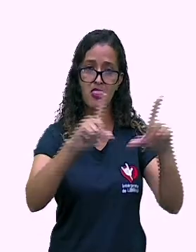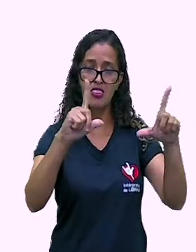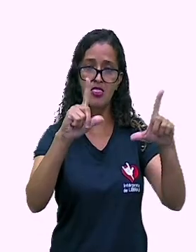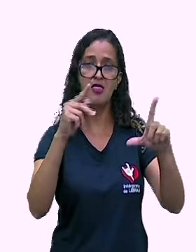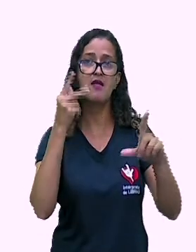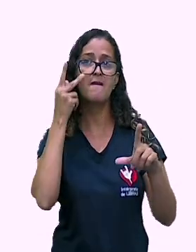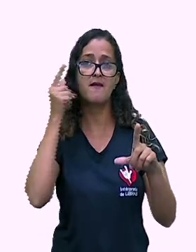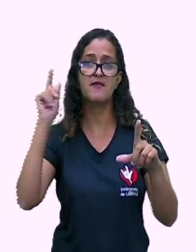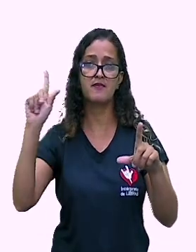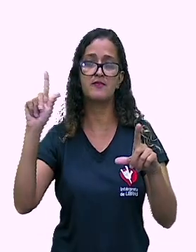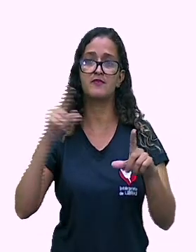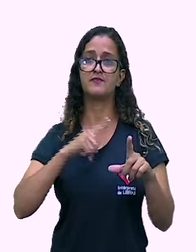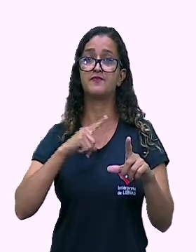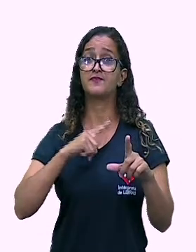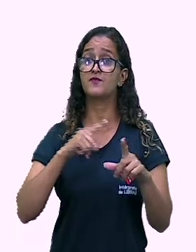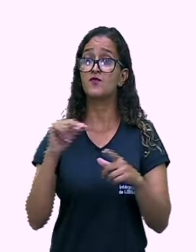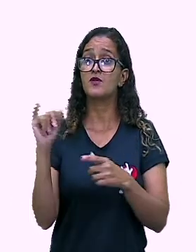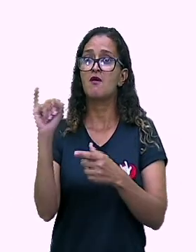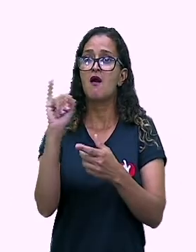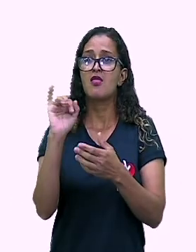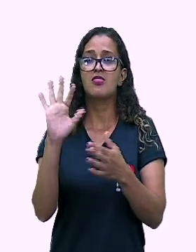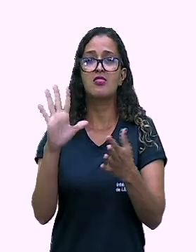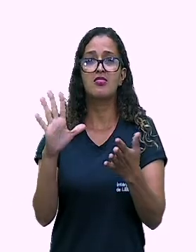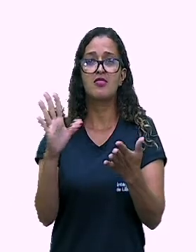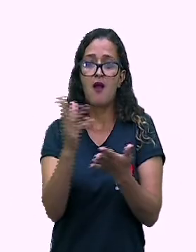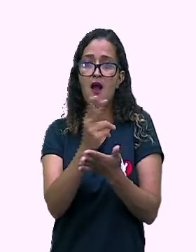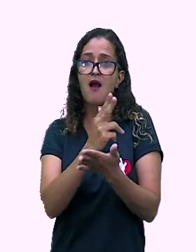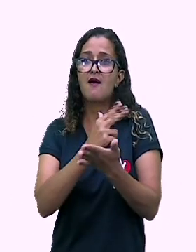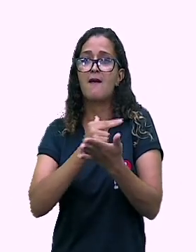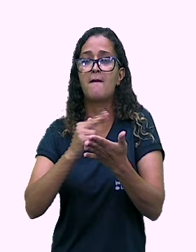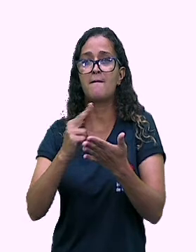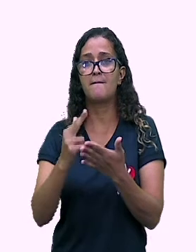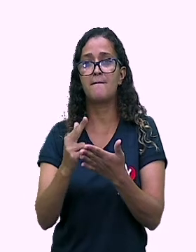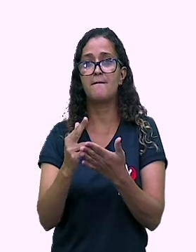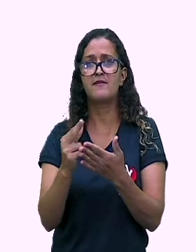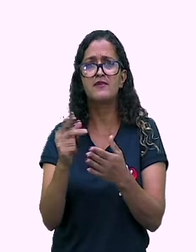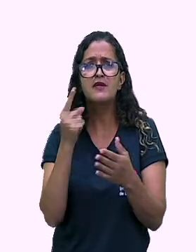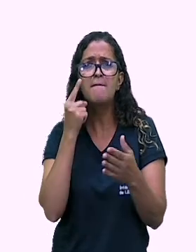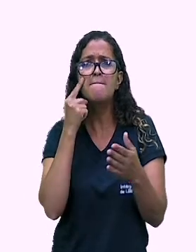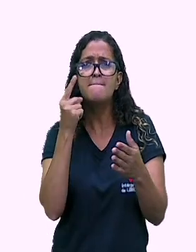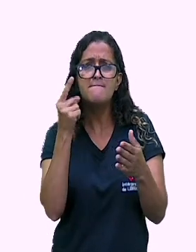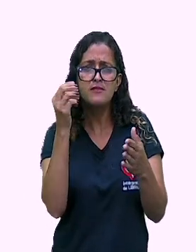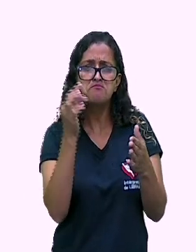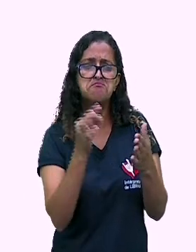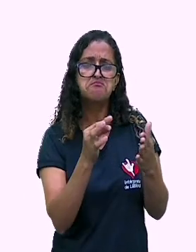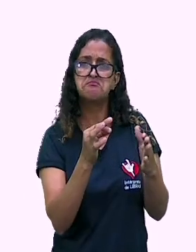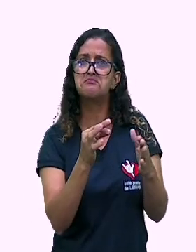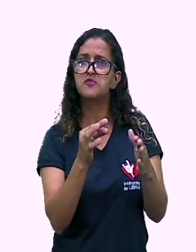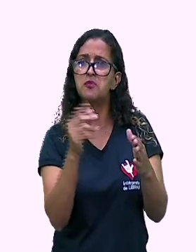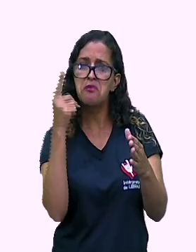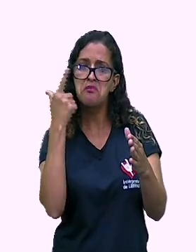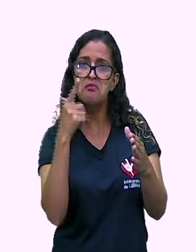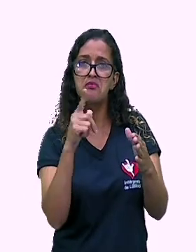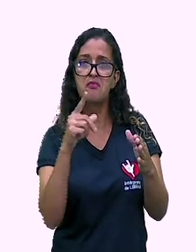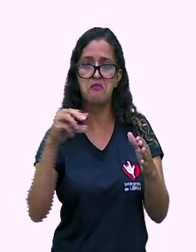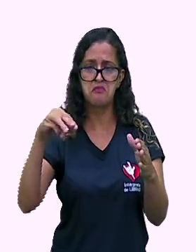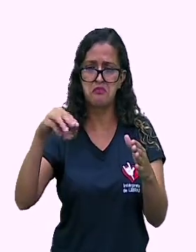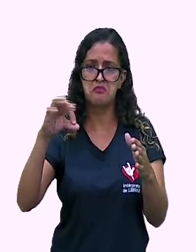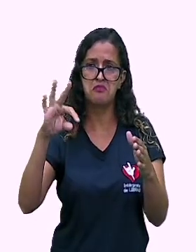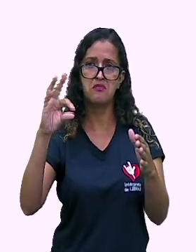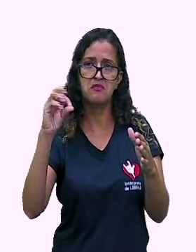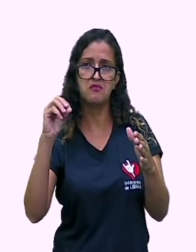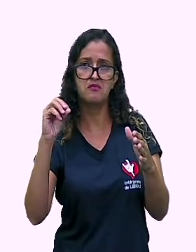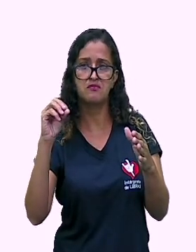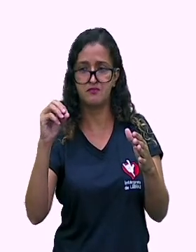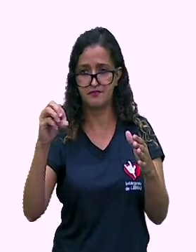plataforma. É uma imagem que representa muito bem o mofo do pão, o bolor. Não